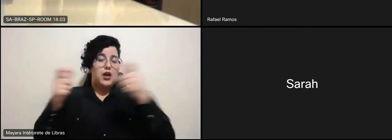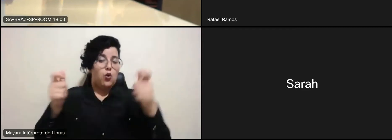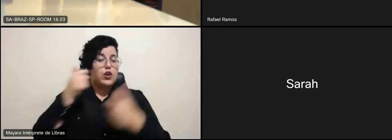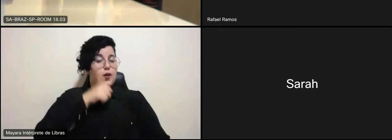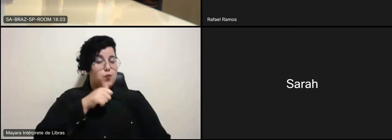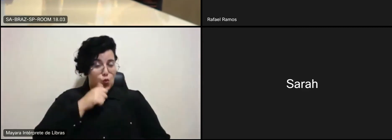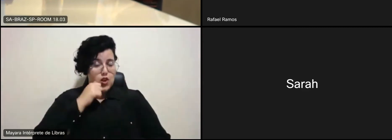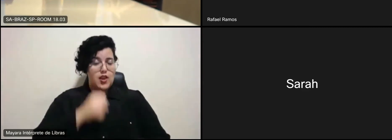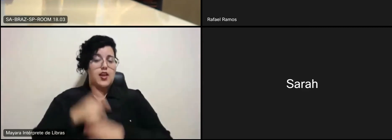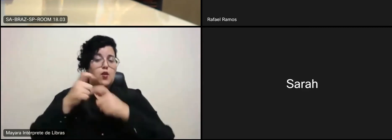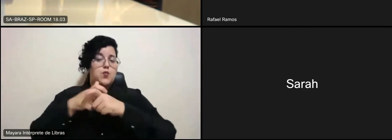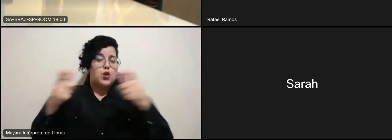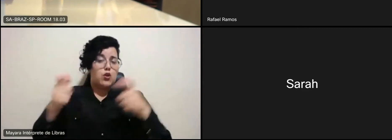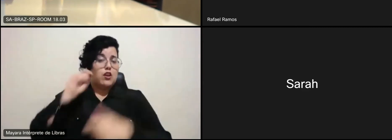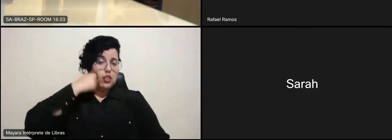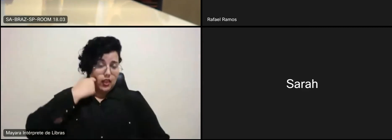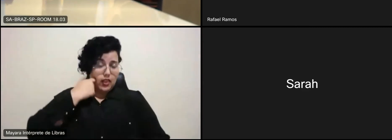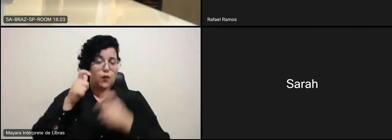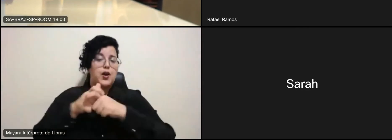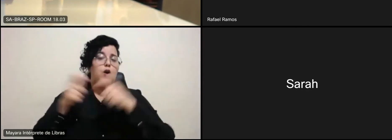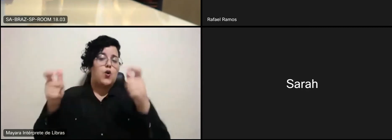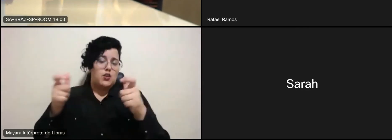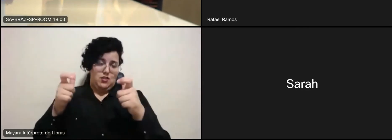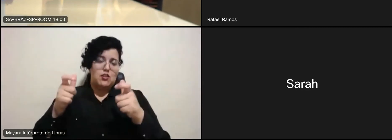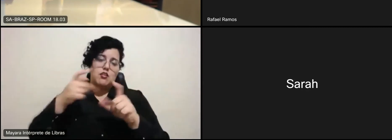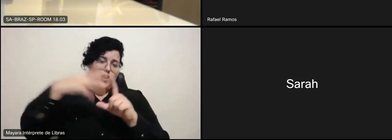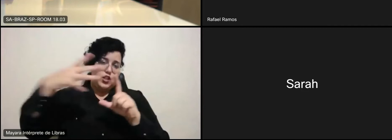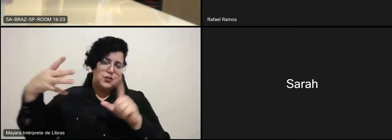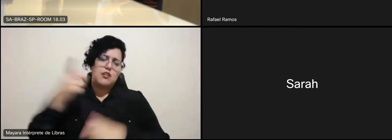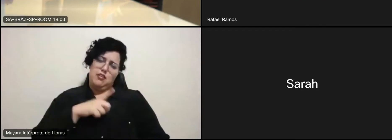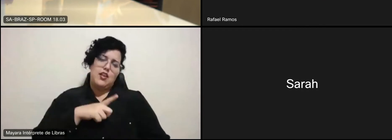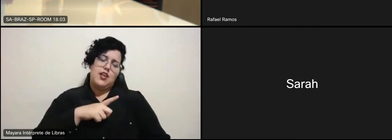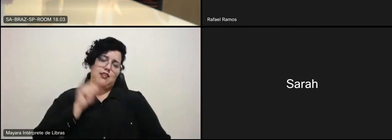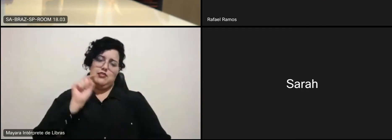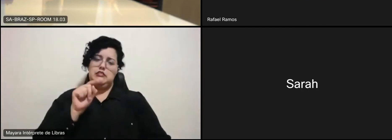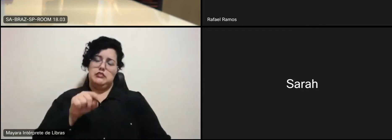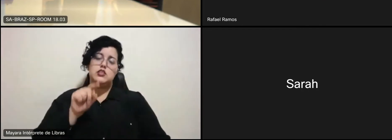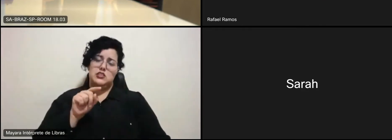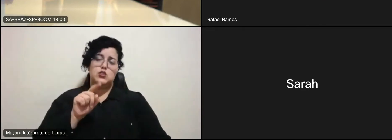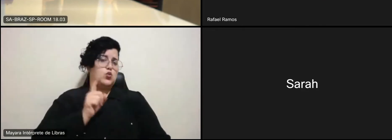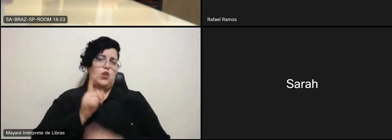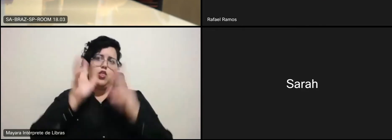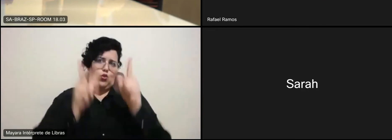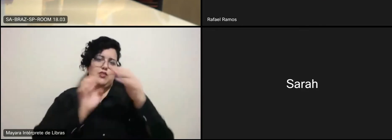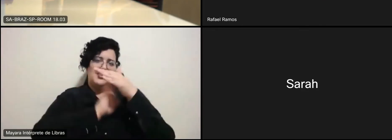da população negra, a maioria, uma parte da população LGBT, e isso não tá em todas as empresas.